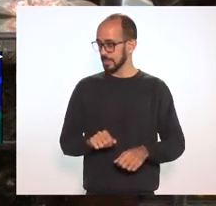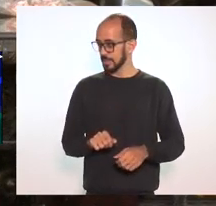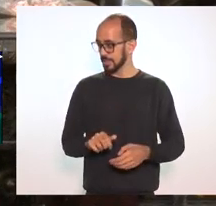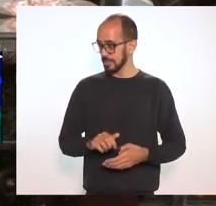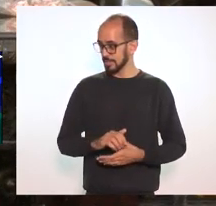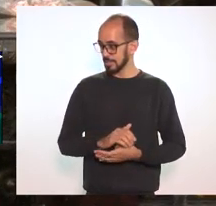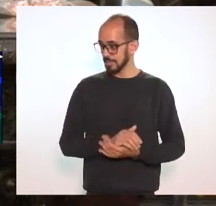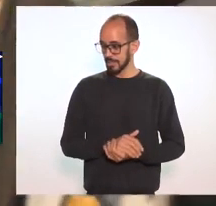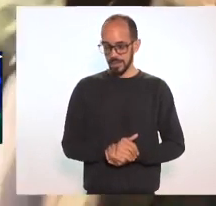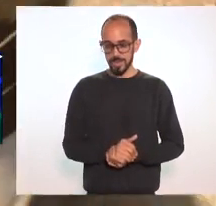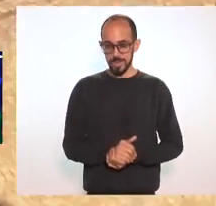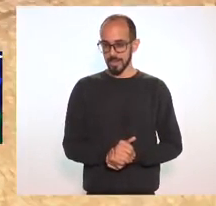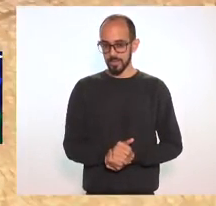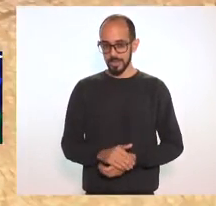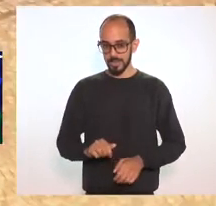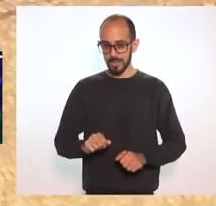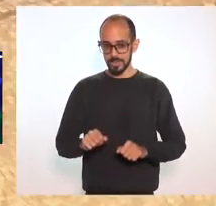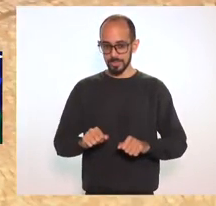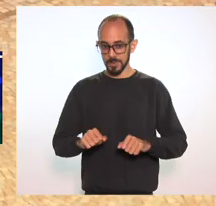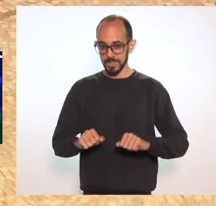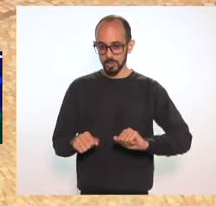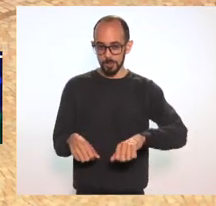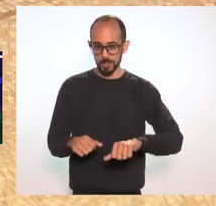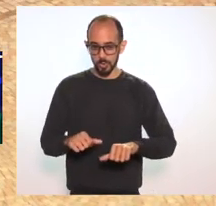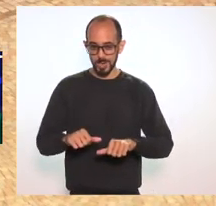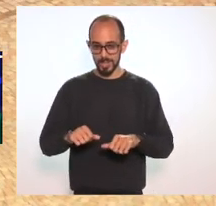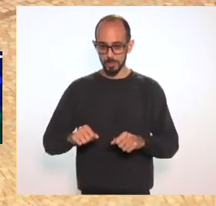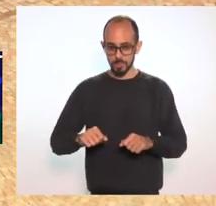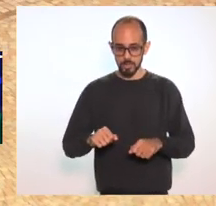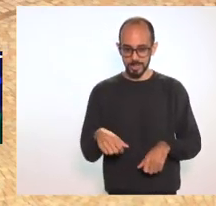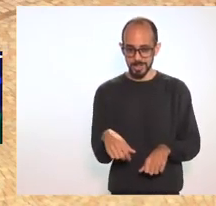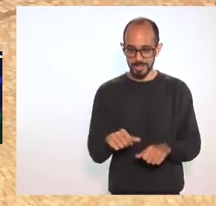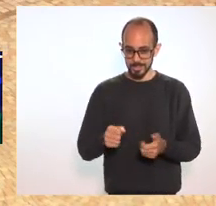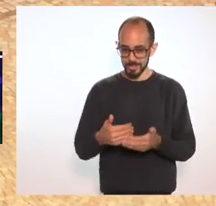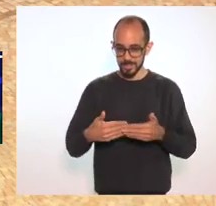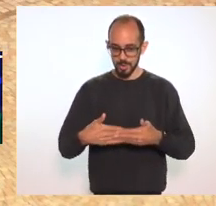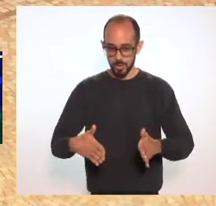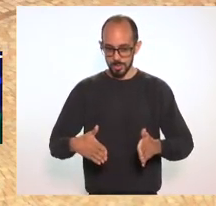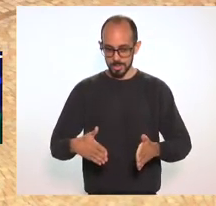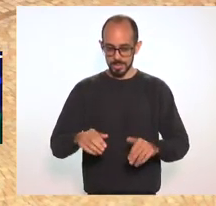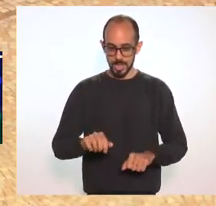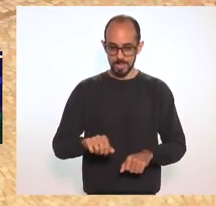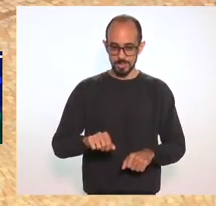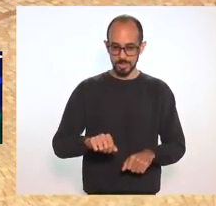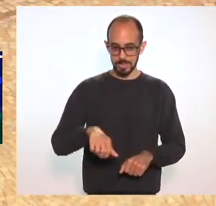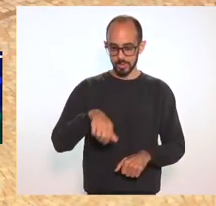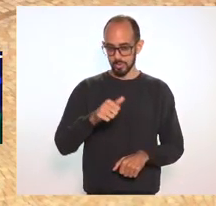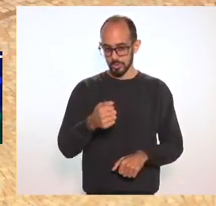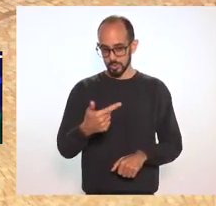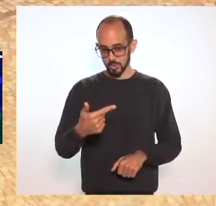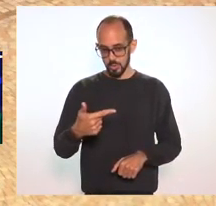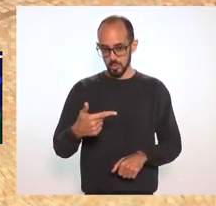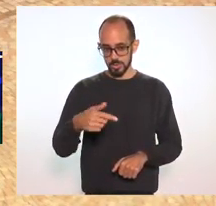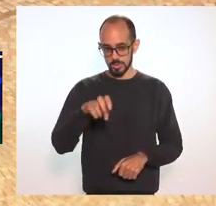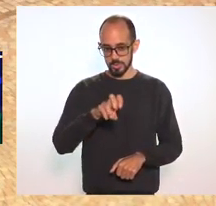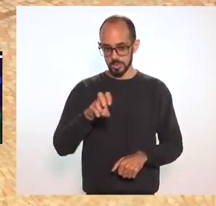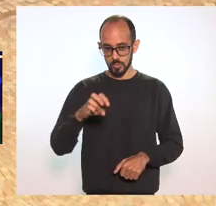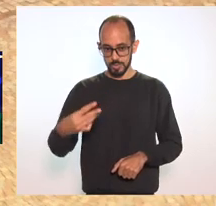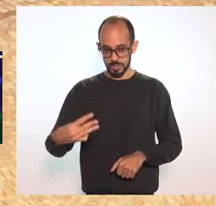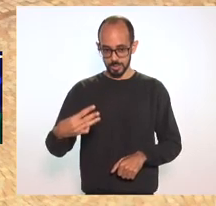o ocorrido na 57ª sessão extraordinária, que iniciada às 12 horas e